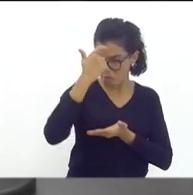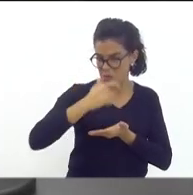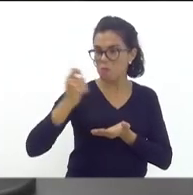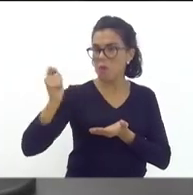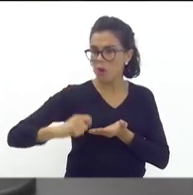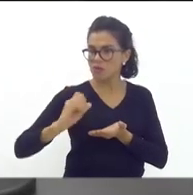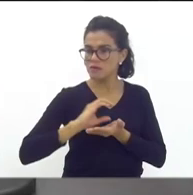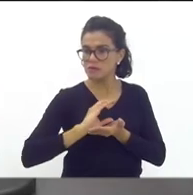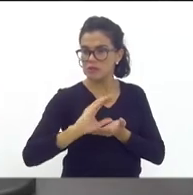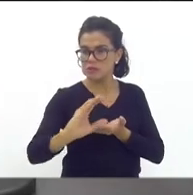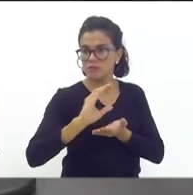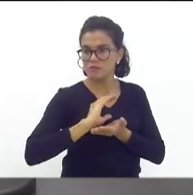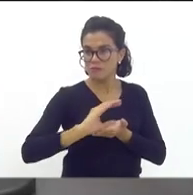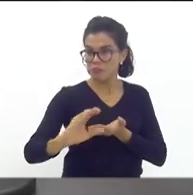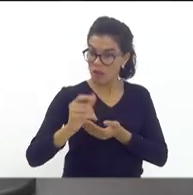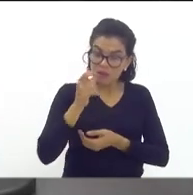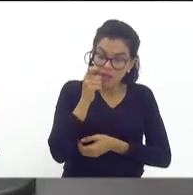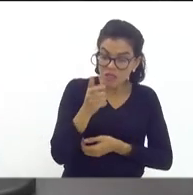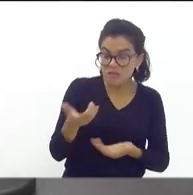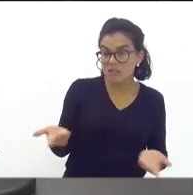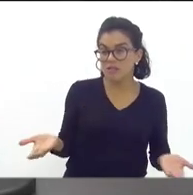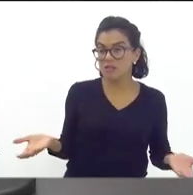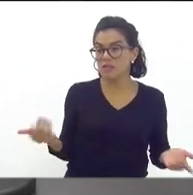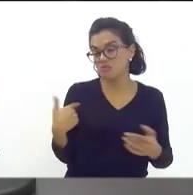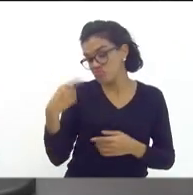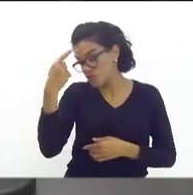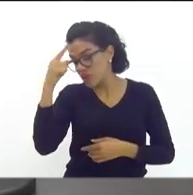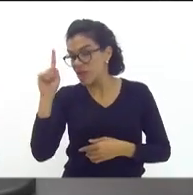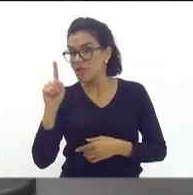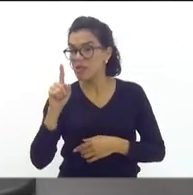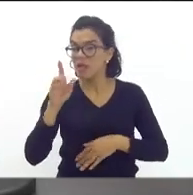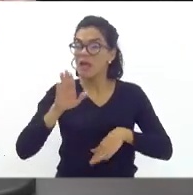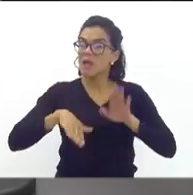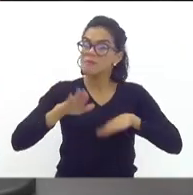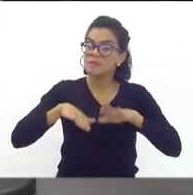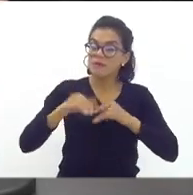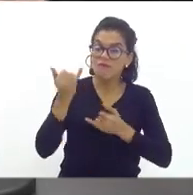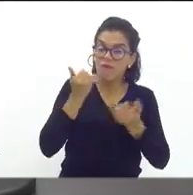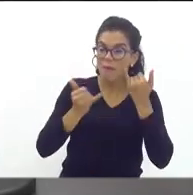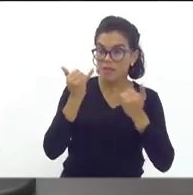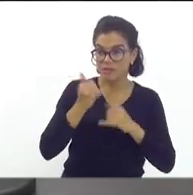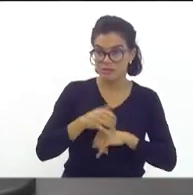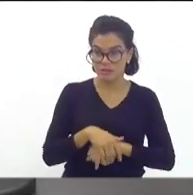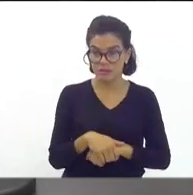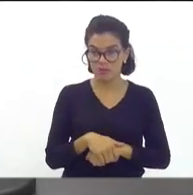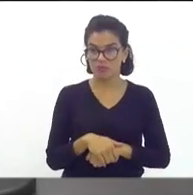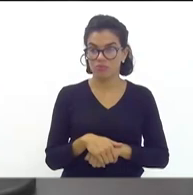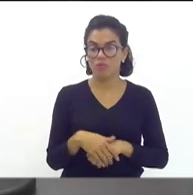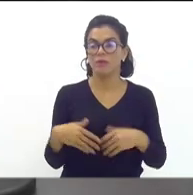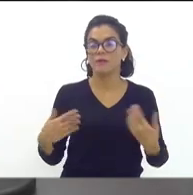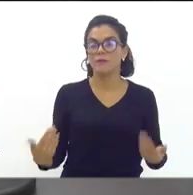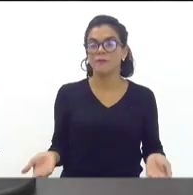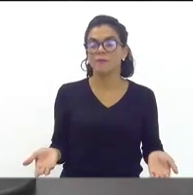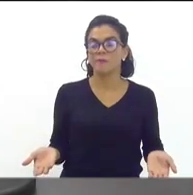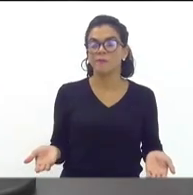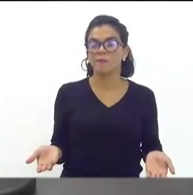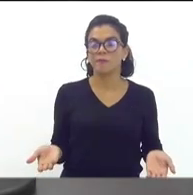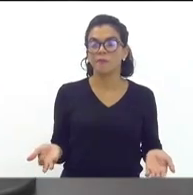esse tipo de investimento às vezes é interessante não sei ele tem que ter essa informação e que o